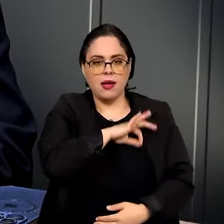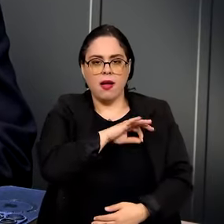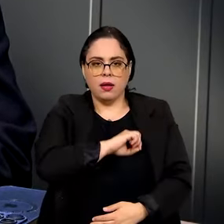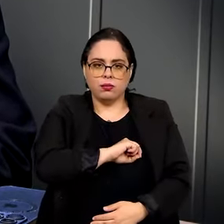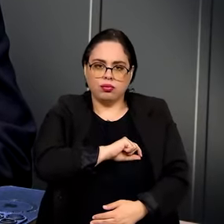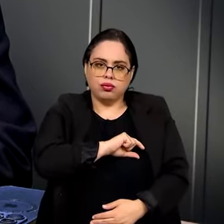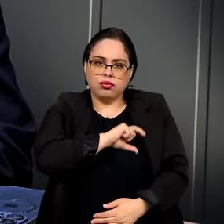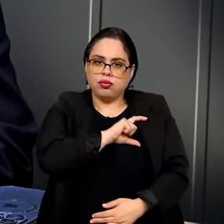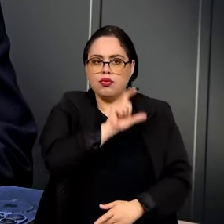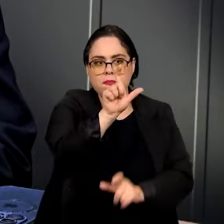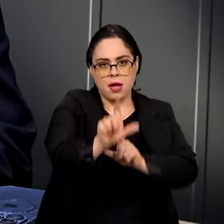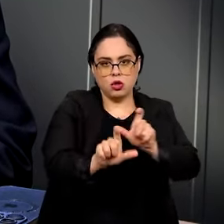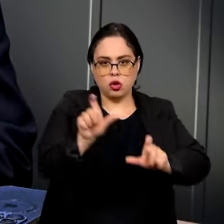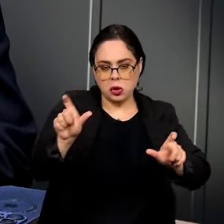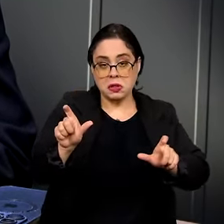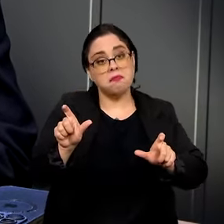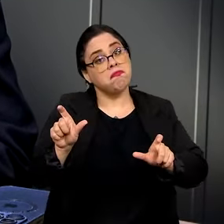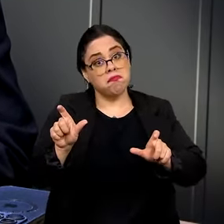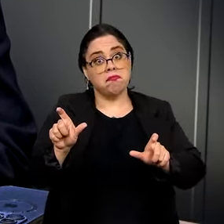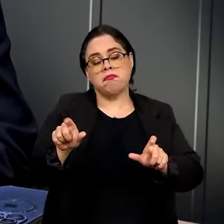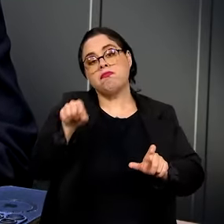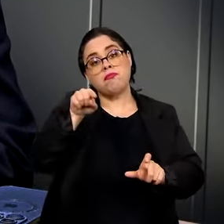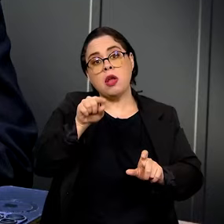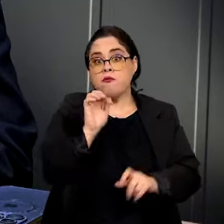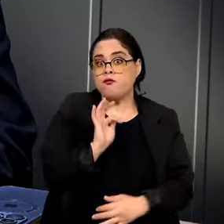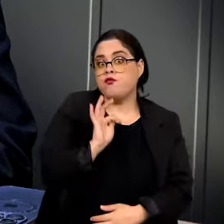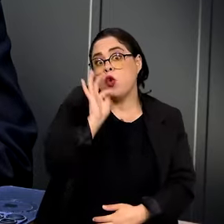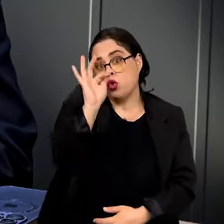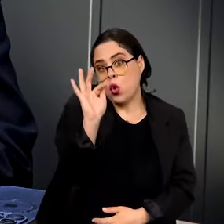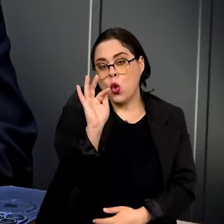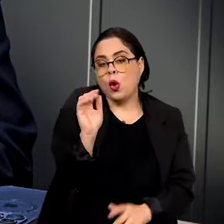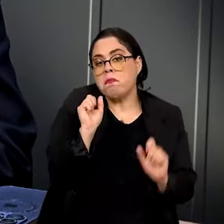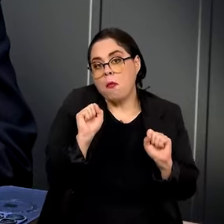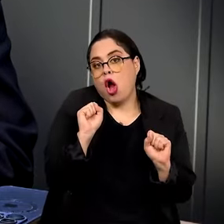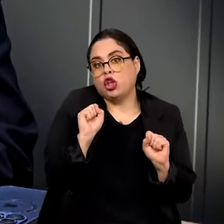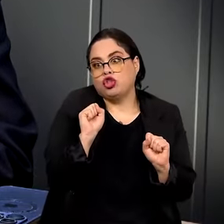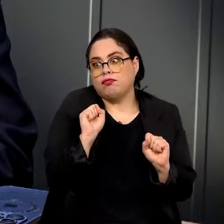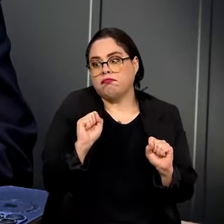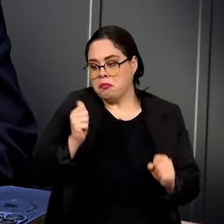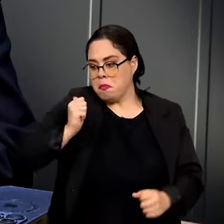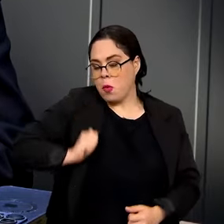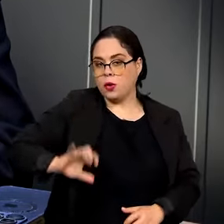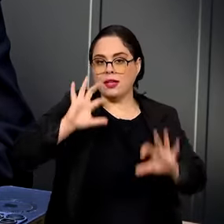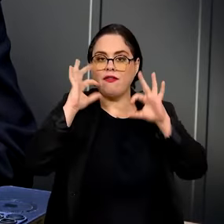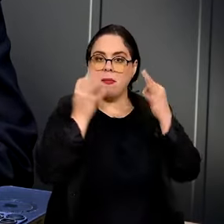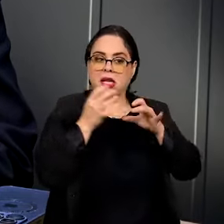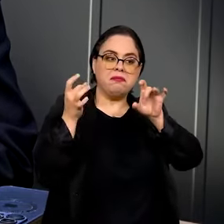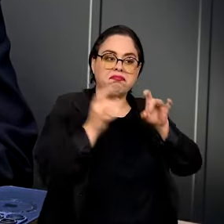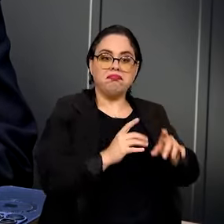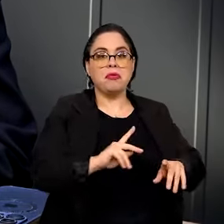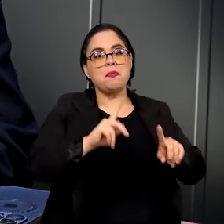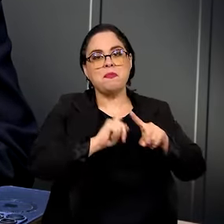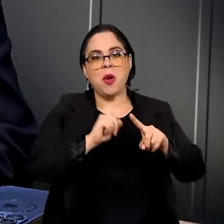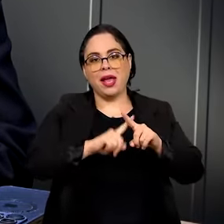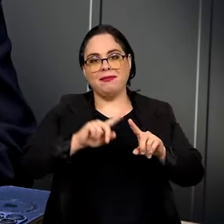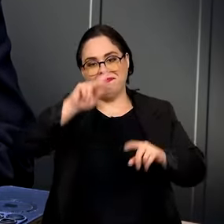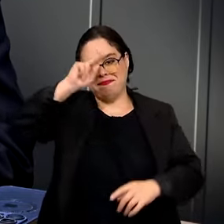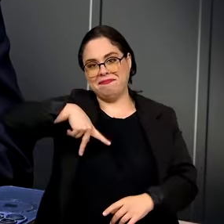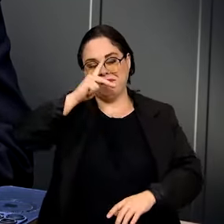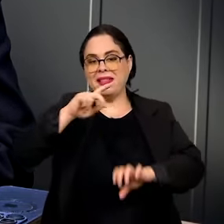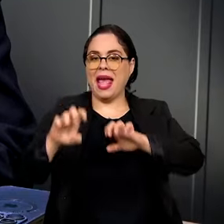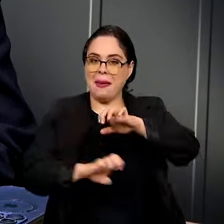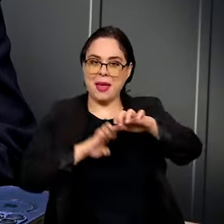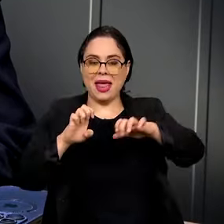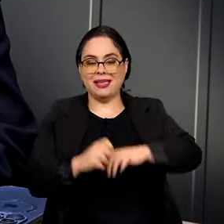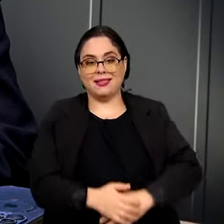possibilitar o aumento de renda das pessoas e eles possam efetivamente até sair do